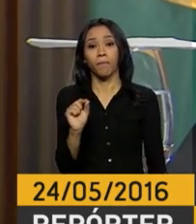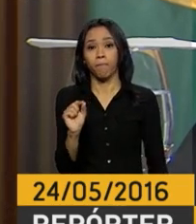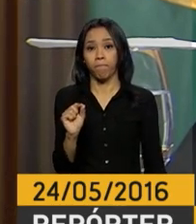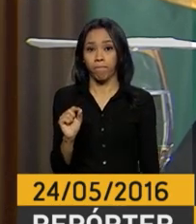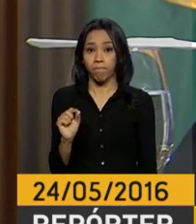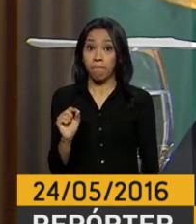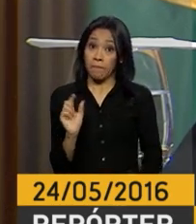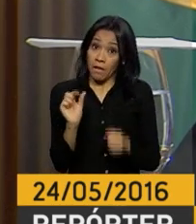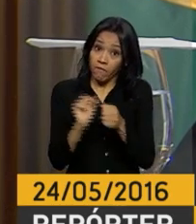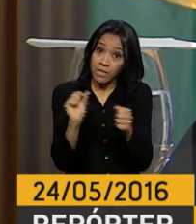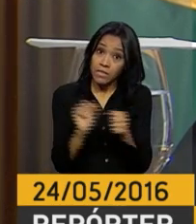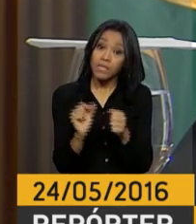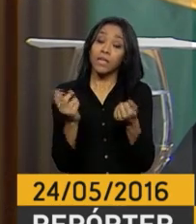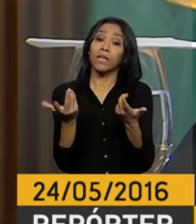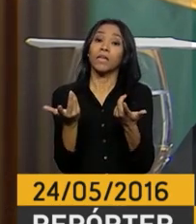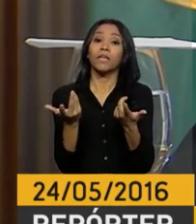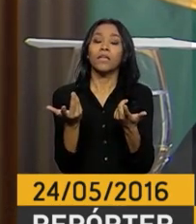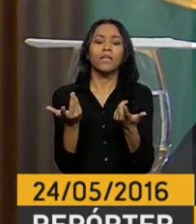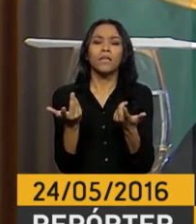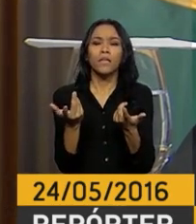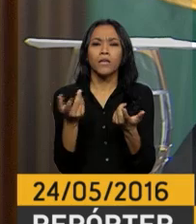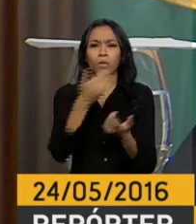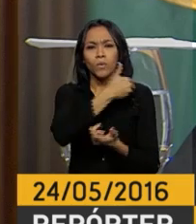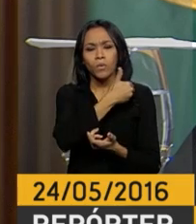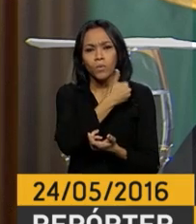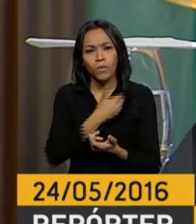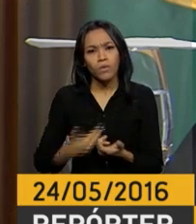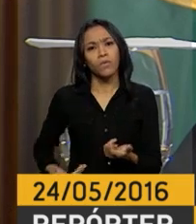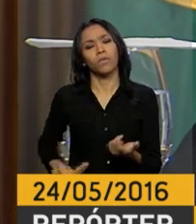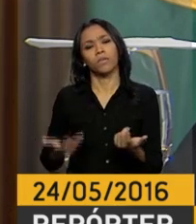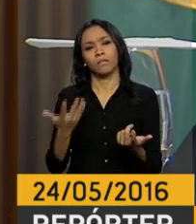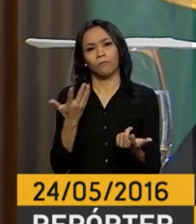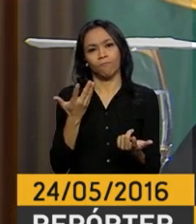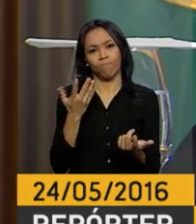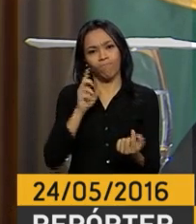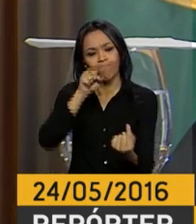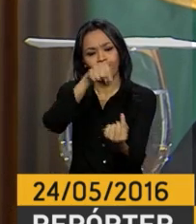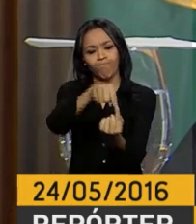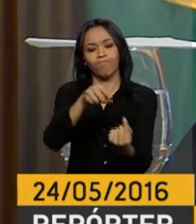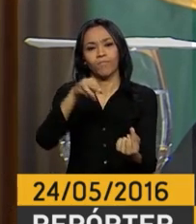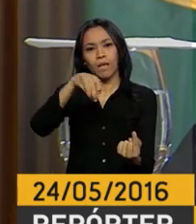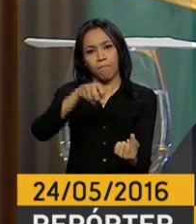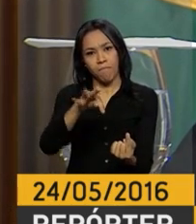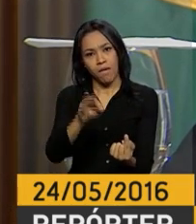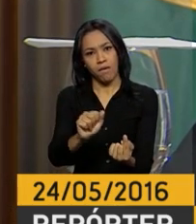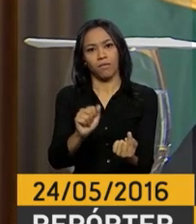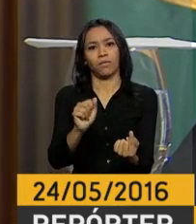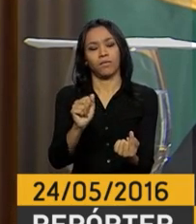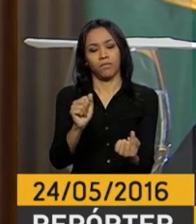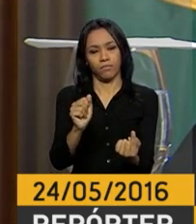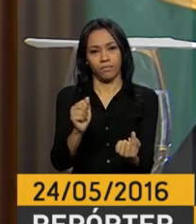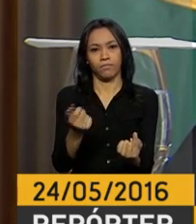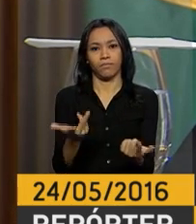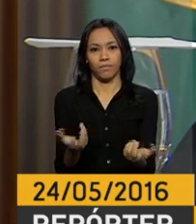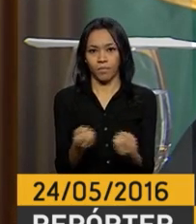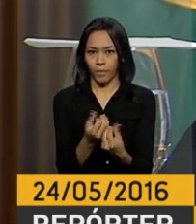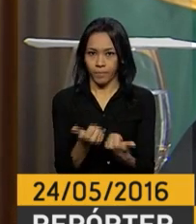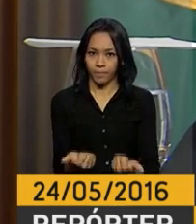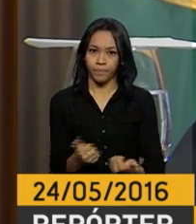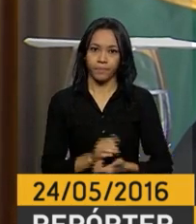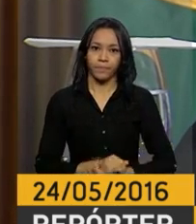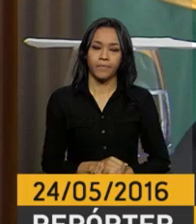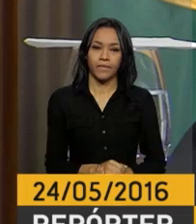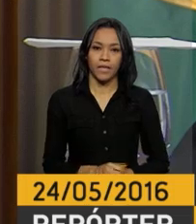digamos, fazer com que o país caminhe na meta do crescimento, na meta da harmonia e da pacificação sociais. De modo, meus amigos,